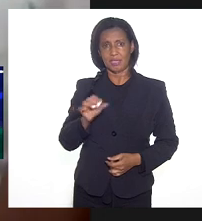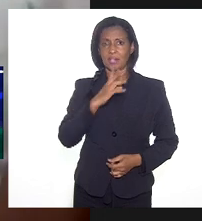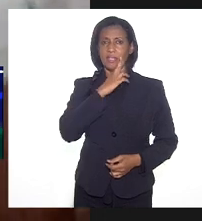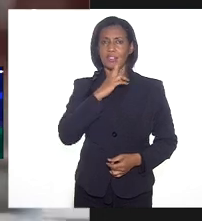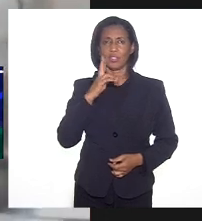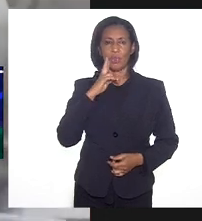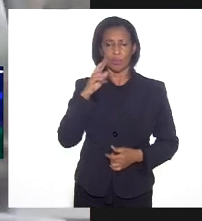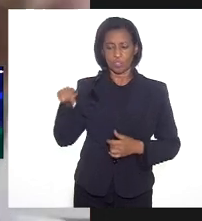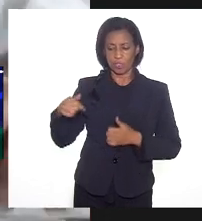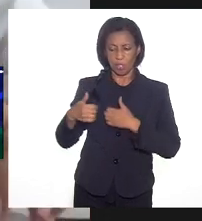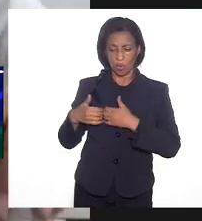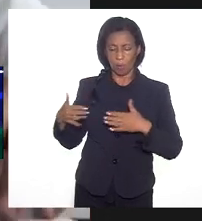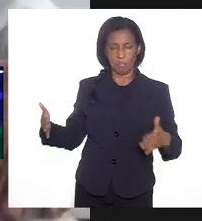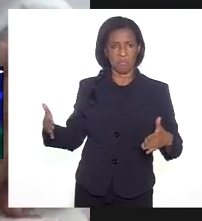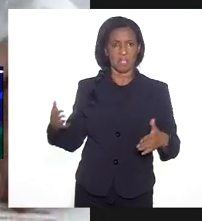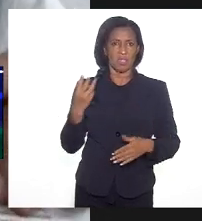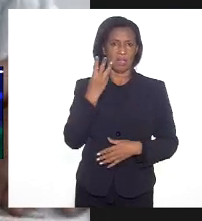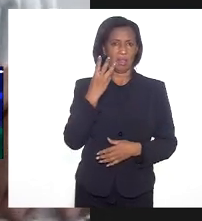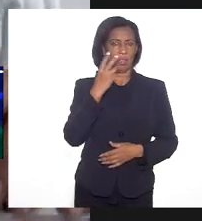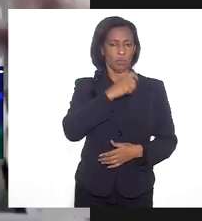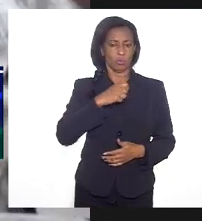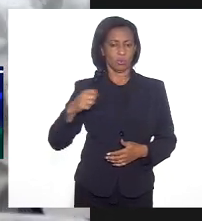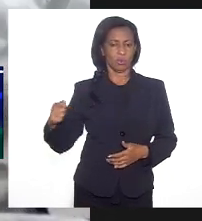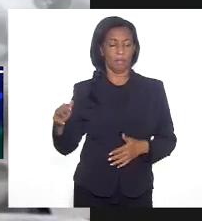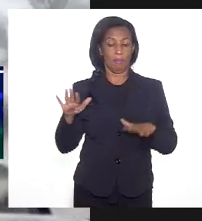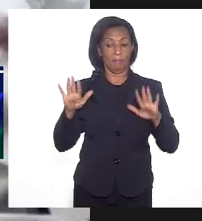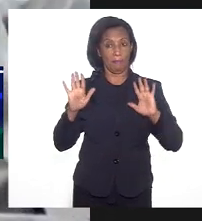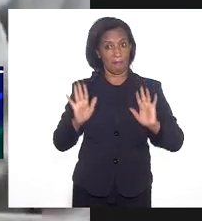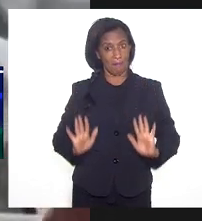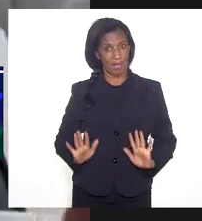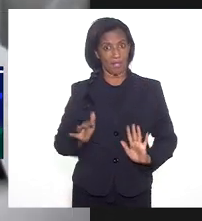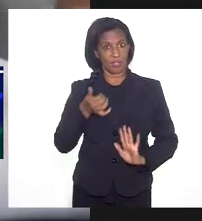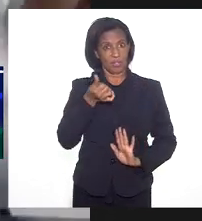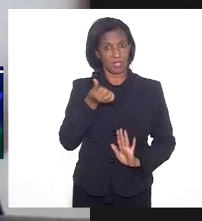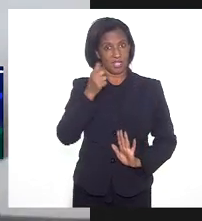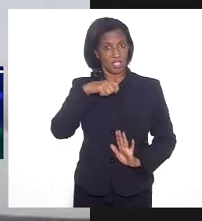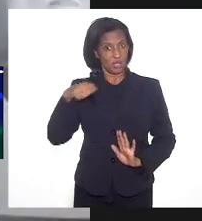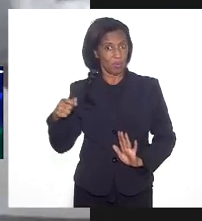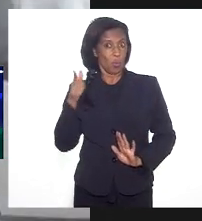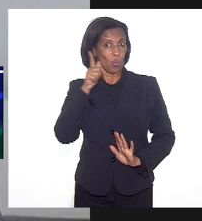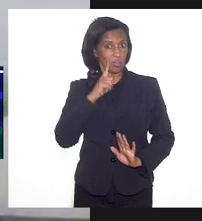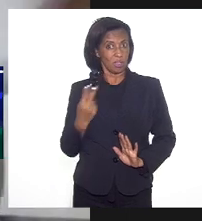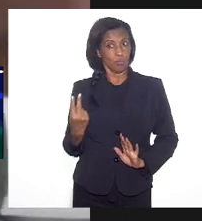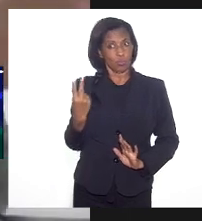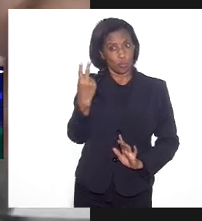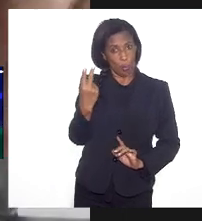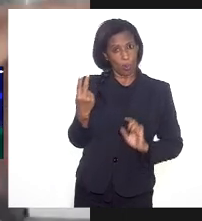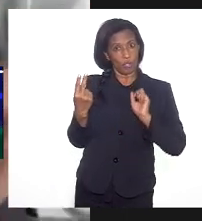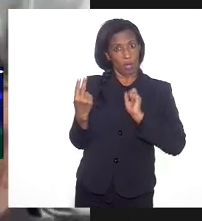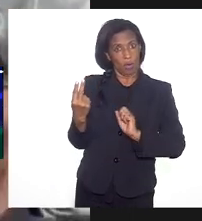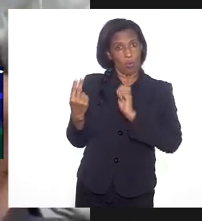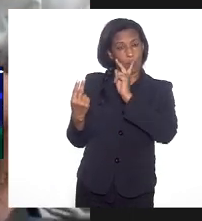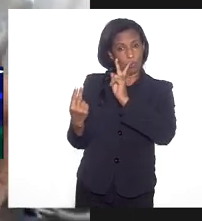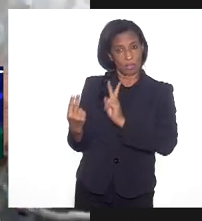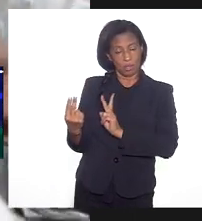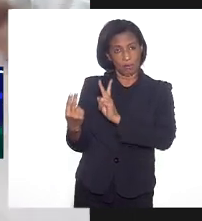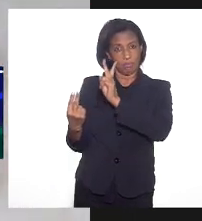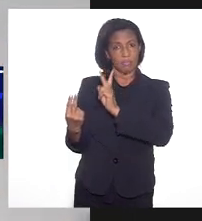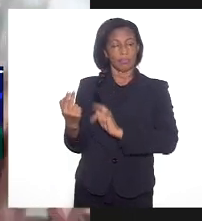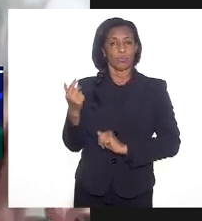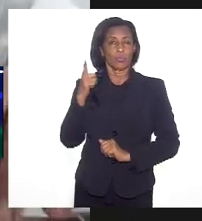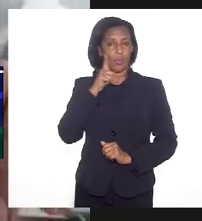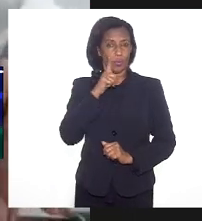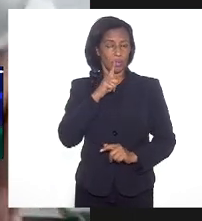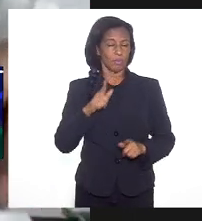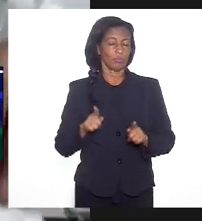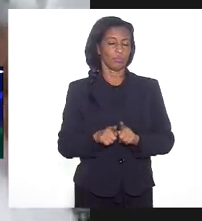que seriam abertos nos próximos três meses mas nos seis meses nós já abrimos dois restaurantes populares nós conseguimos